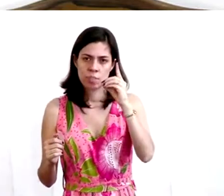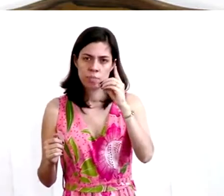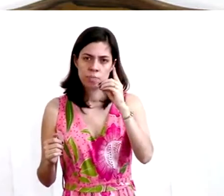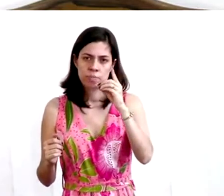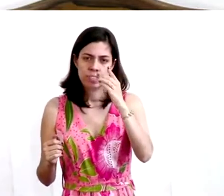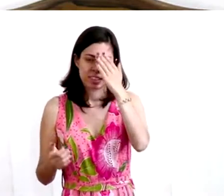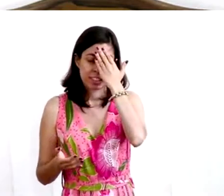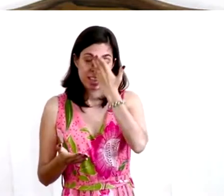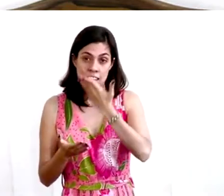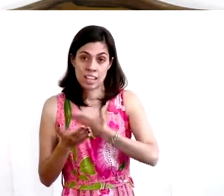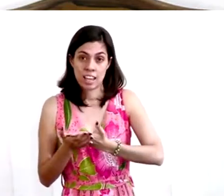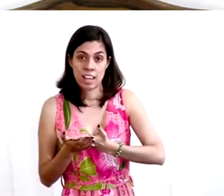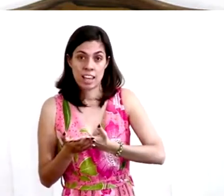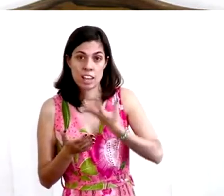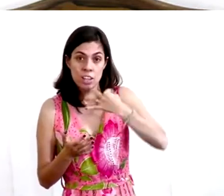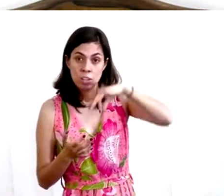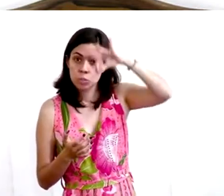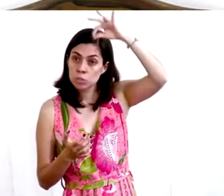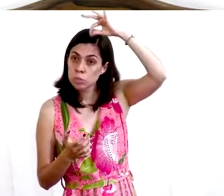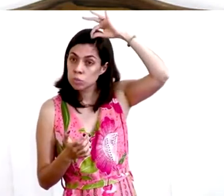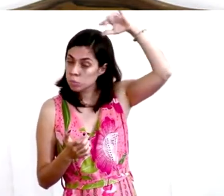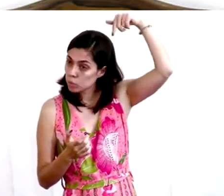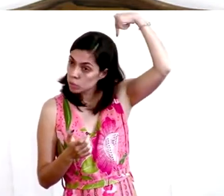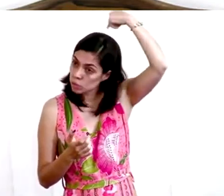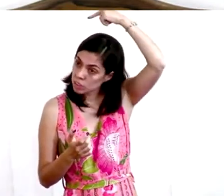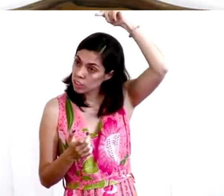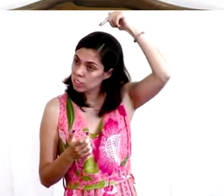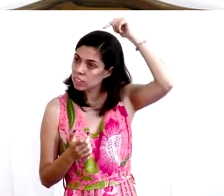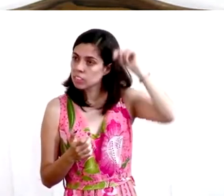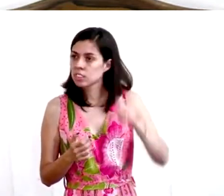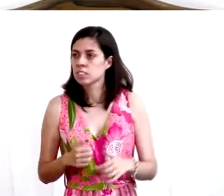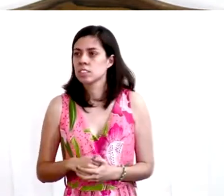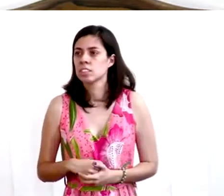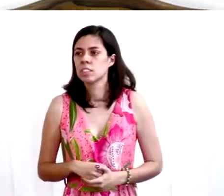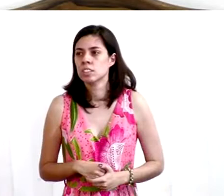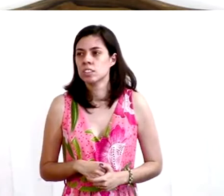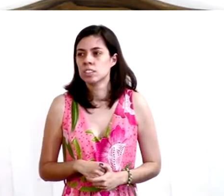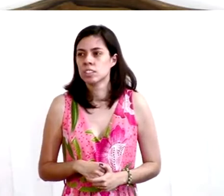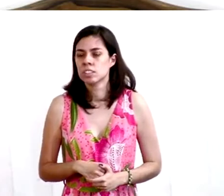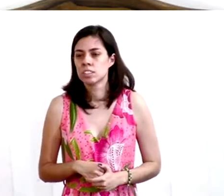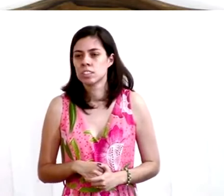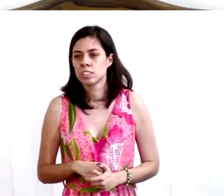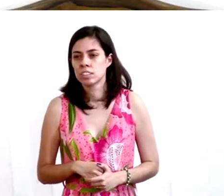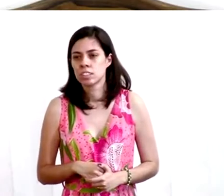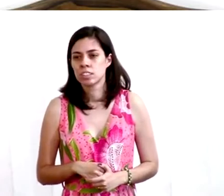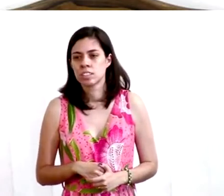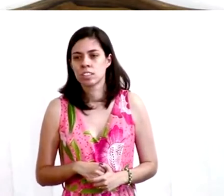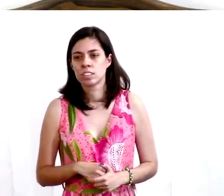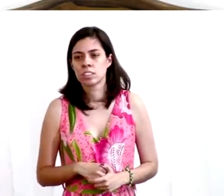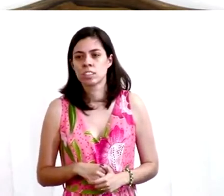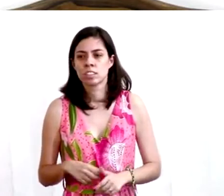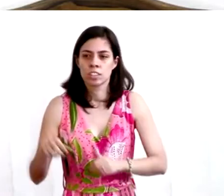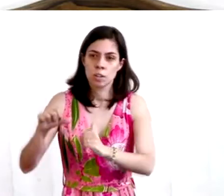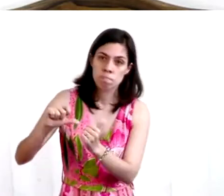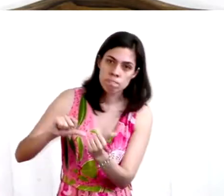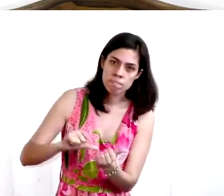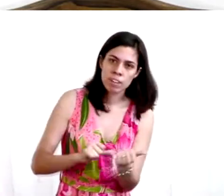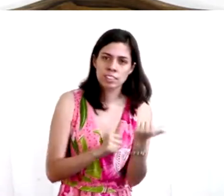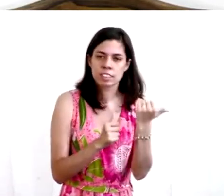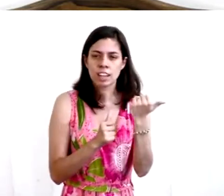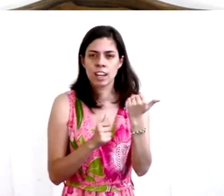Espírito Santo. E se você está dando os primeiros passos, não tenha dúvida, seja batizado para